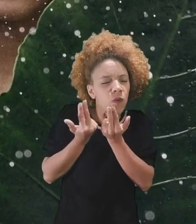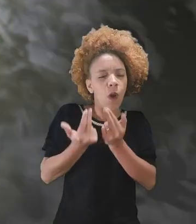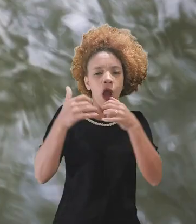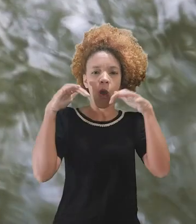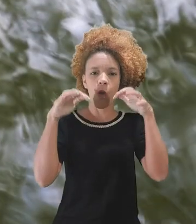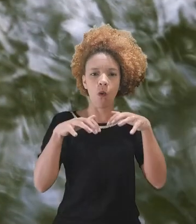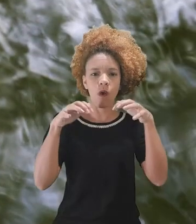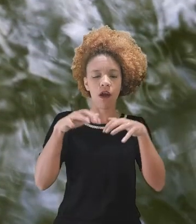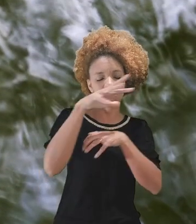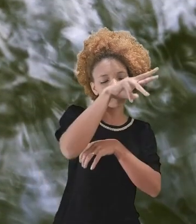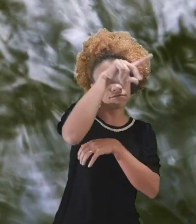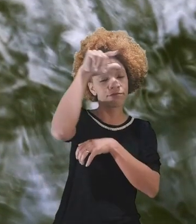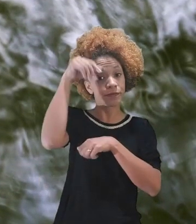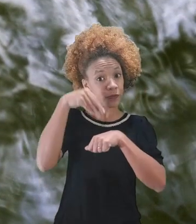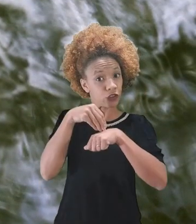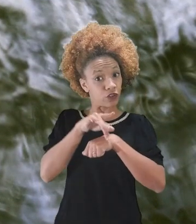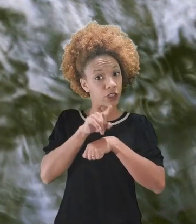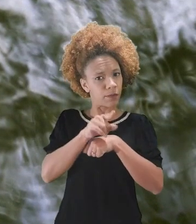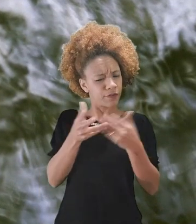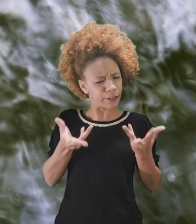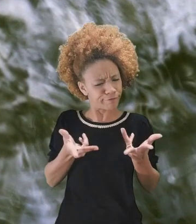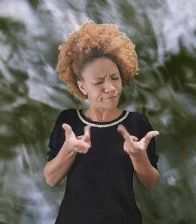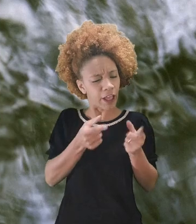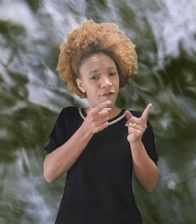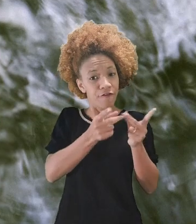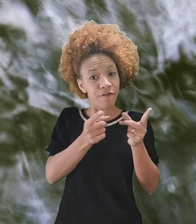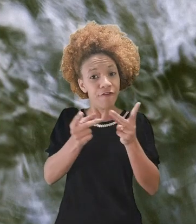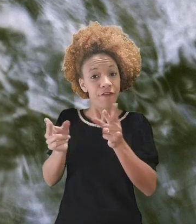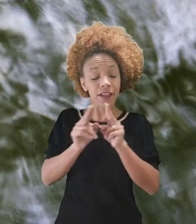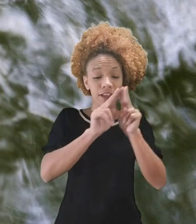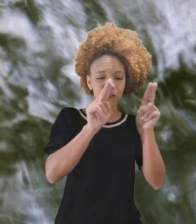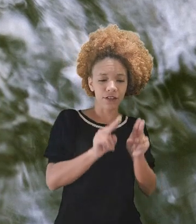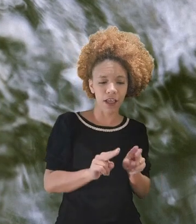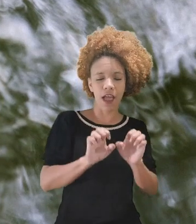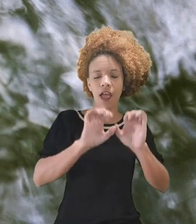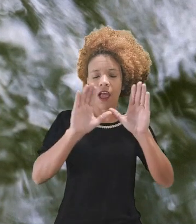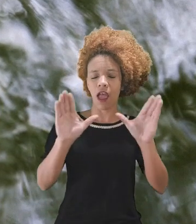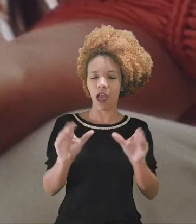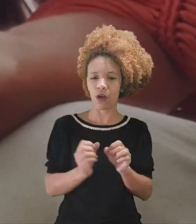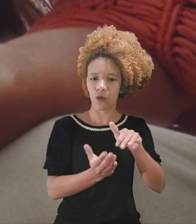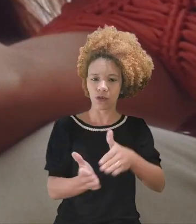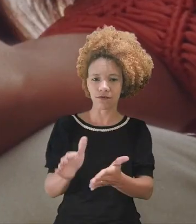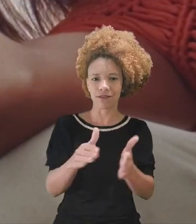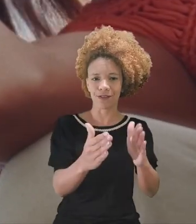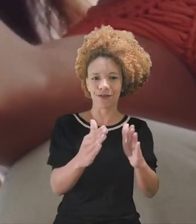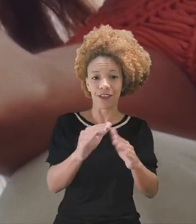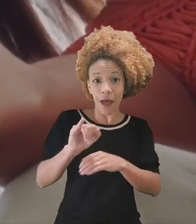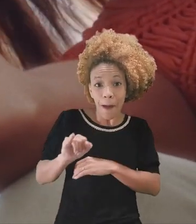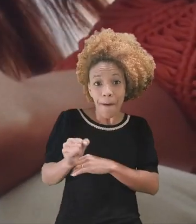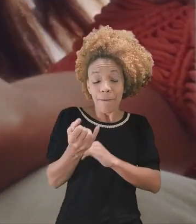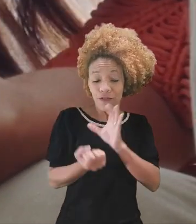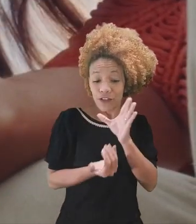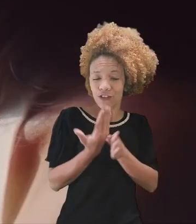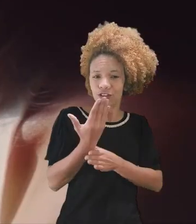amazônica. E aqui vai uma dica para você arrasar nas vendas de Natura Ecos Rios. Aproveite o lançamento